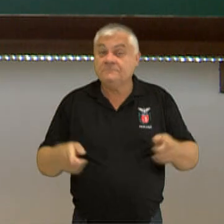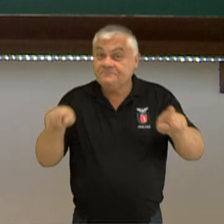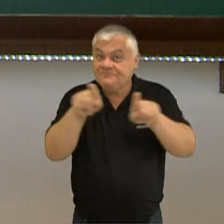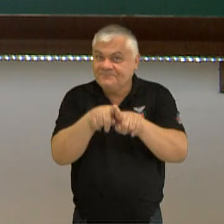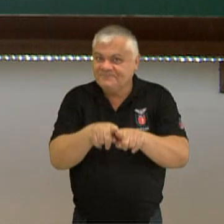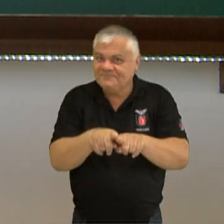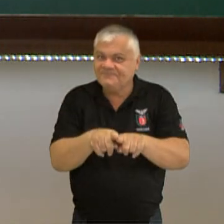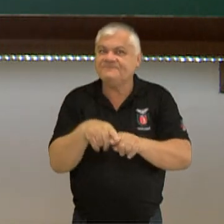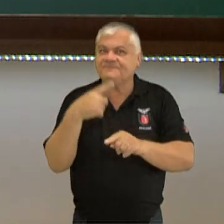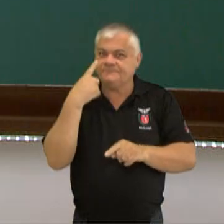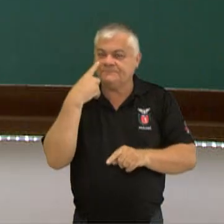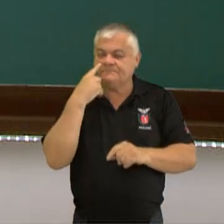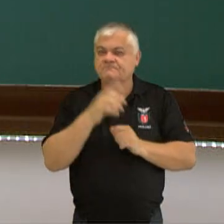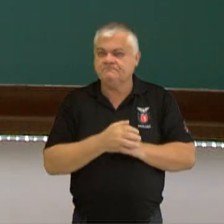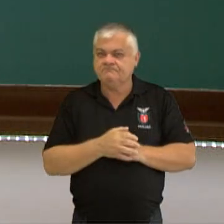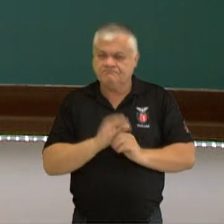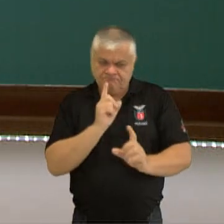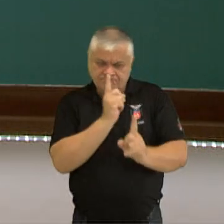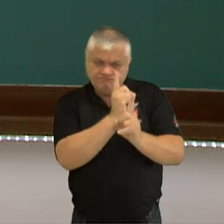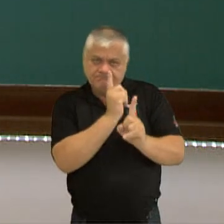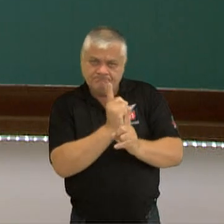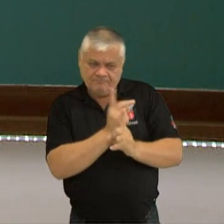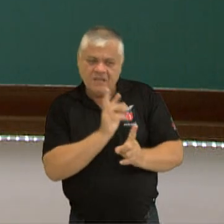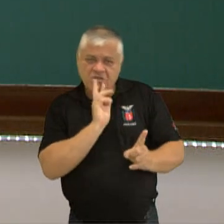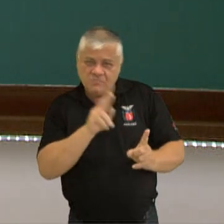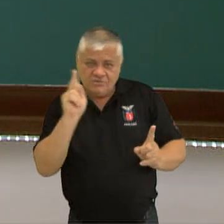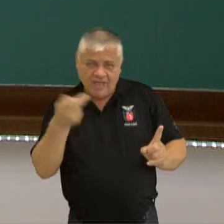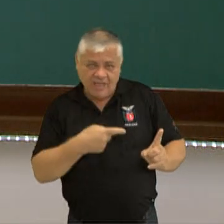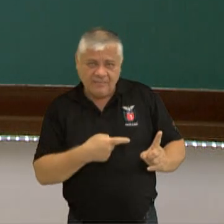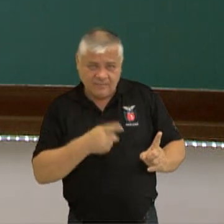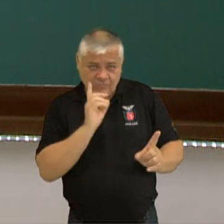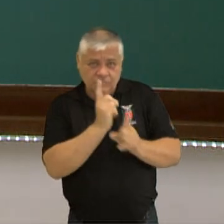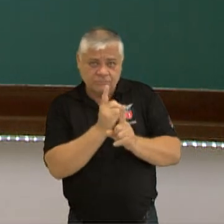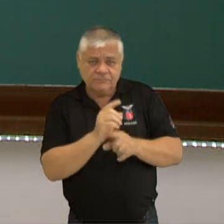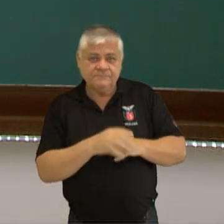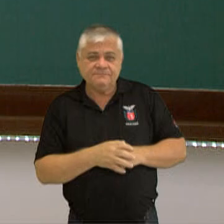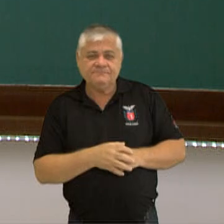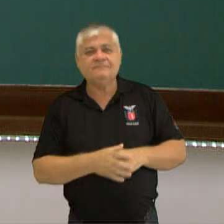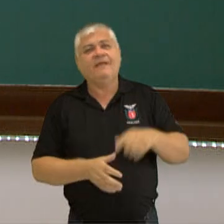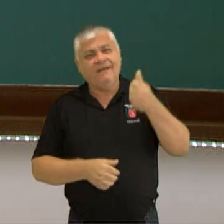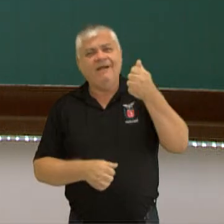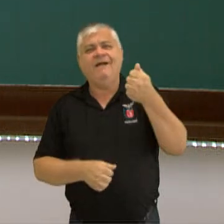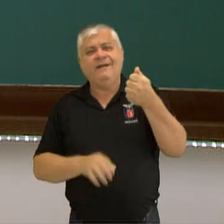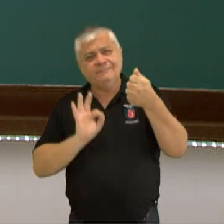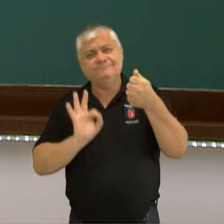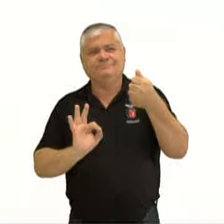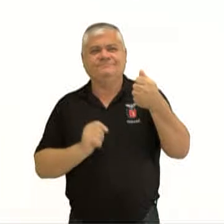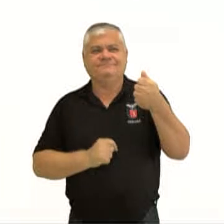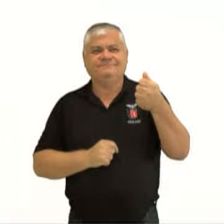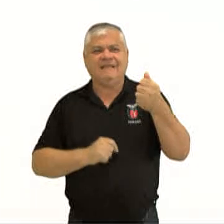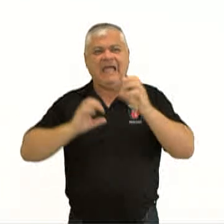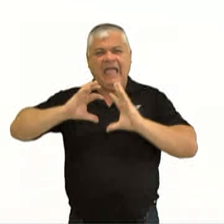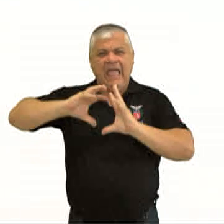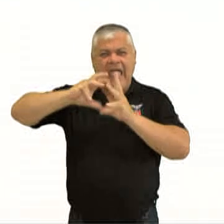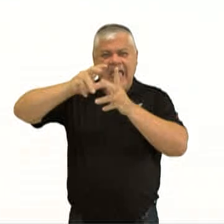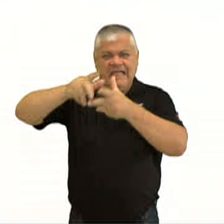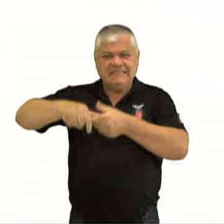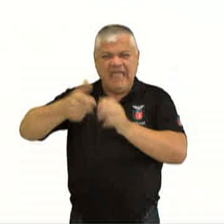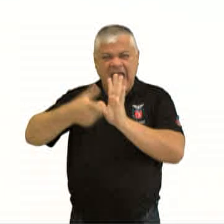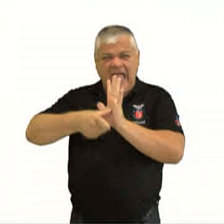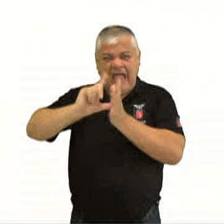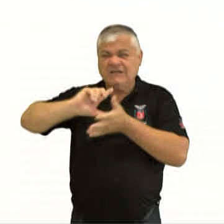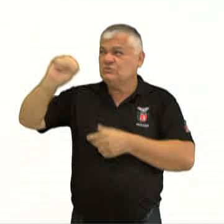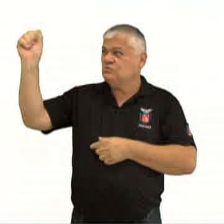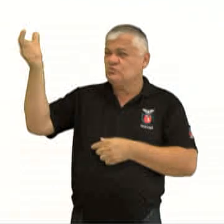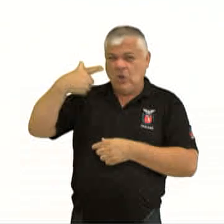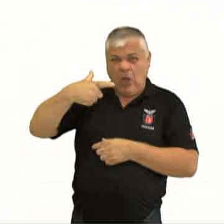Retornamos no nosso quiz. E acharam a alternativa incorreta? É a letra A. A Terra se formou muito antes